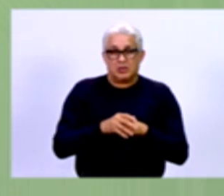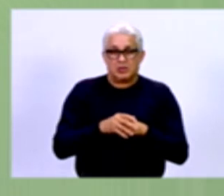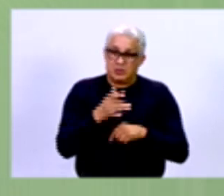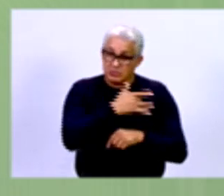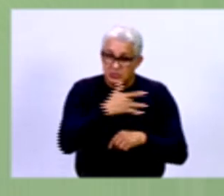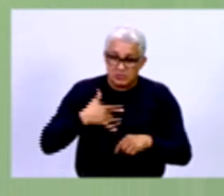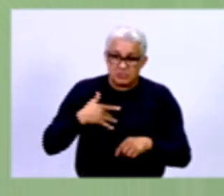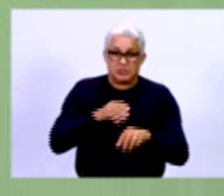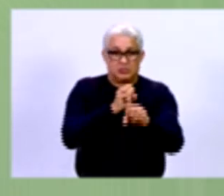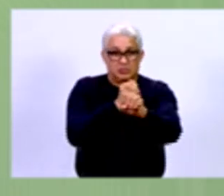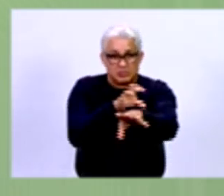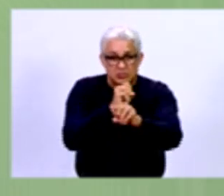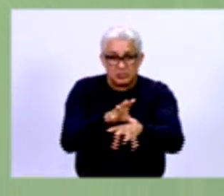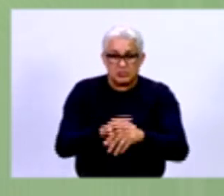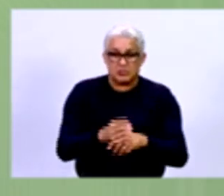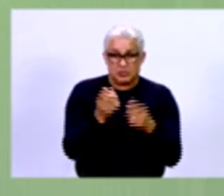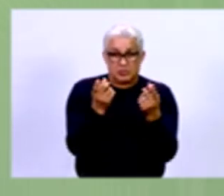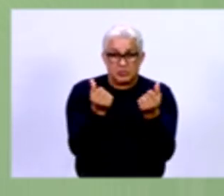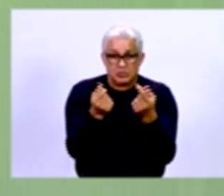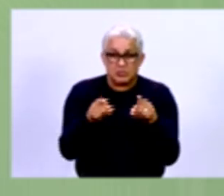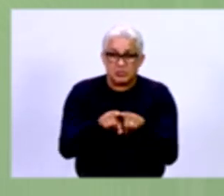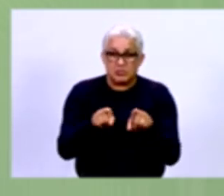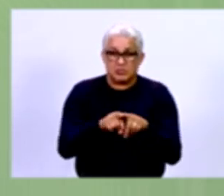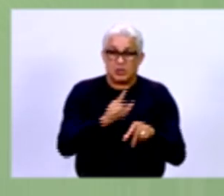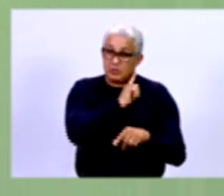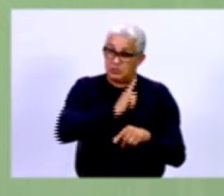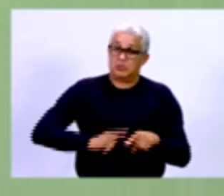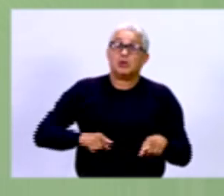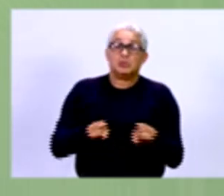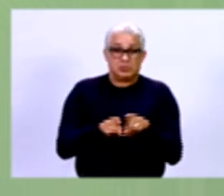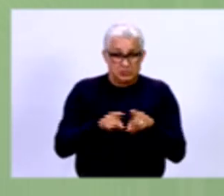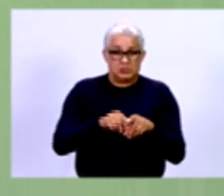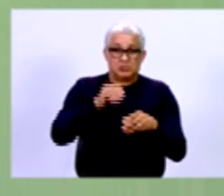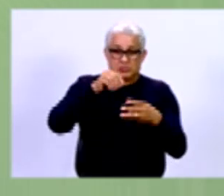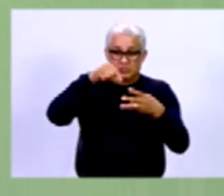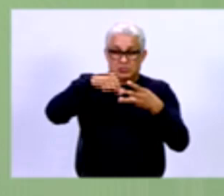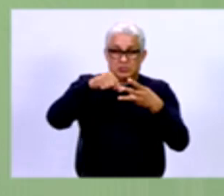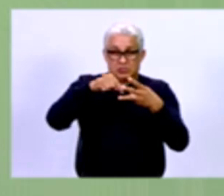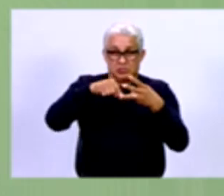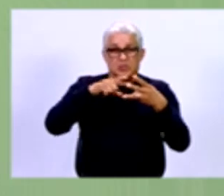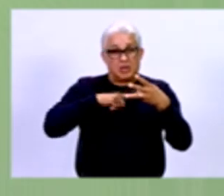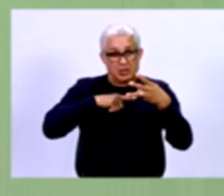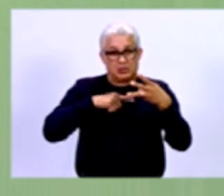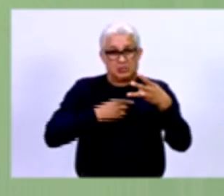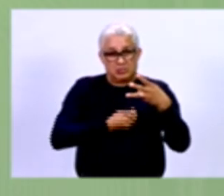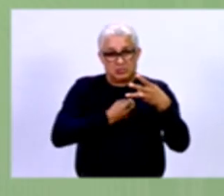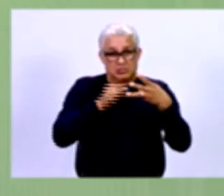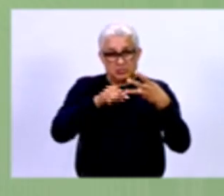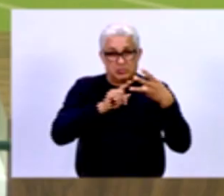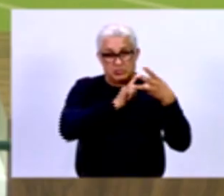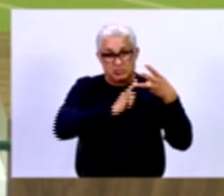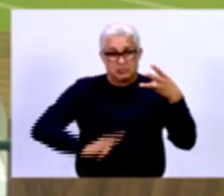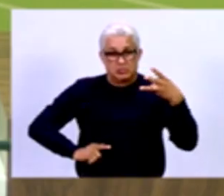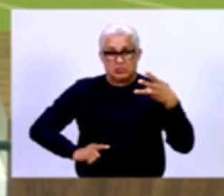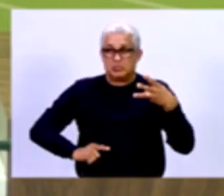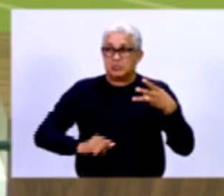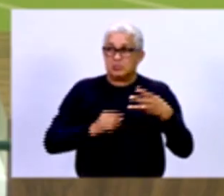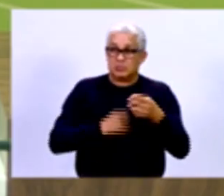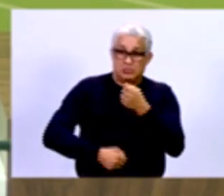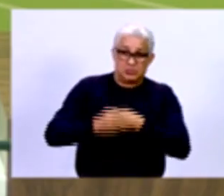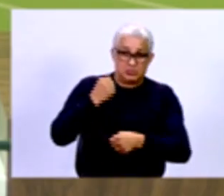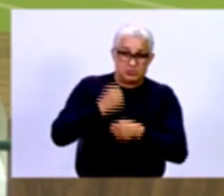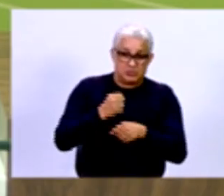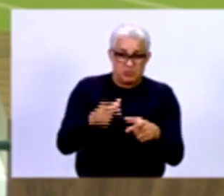saúde, educação, serviços financeiros e até mesmo o governo está ali nesse setor terciário. Nós observamos nos últimos anos um